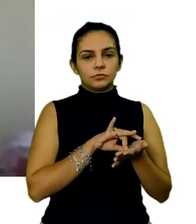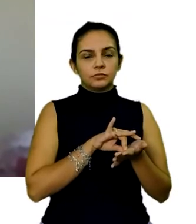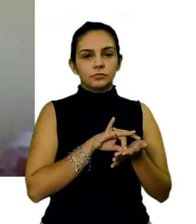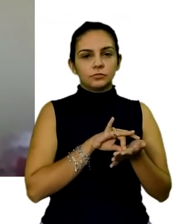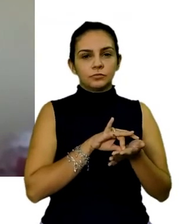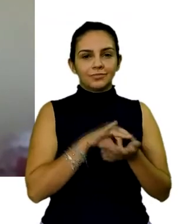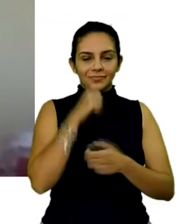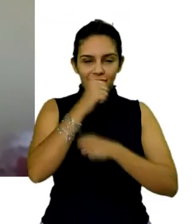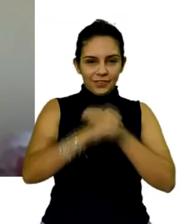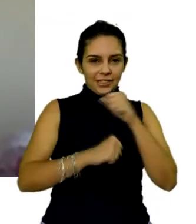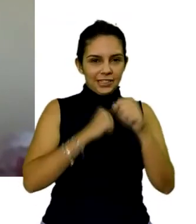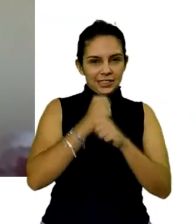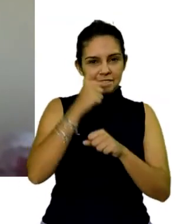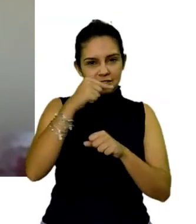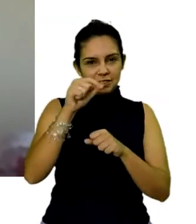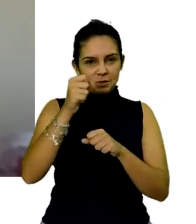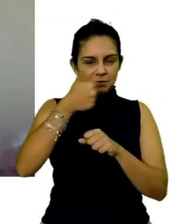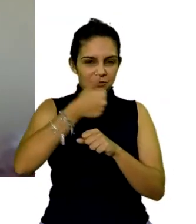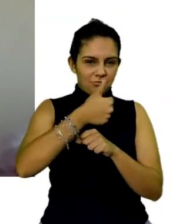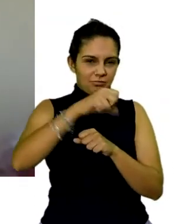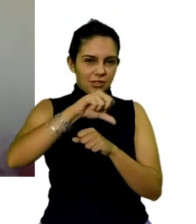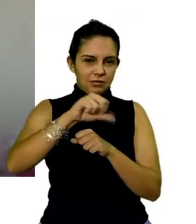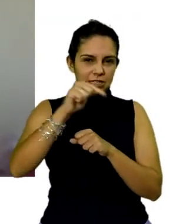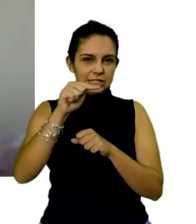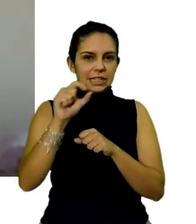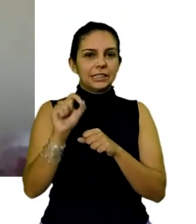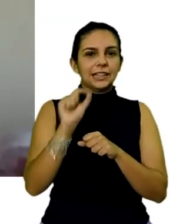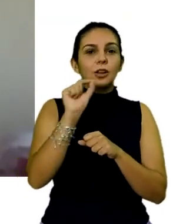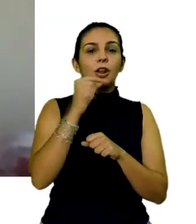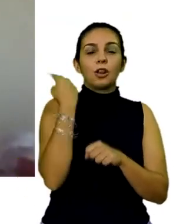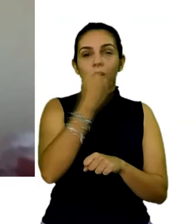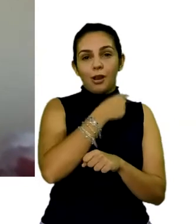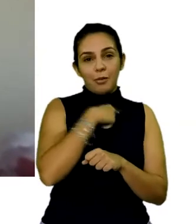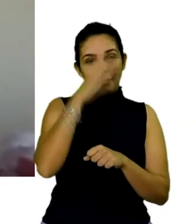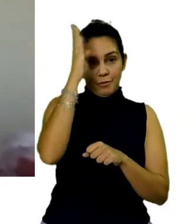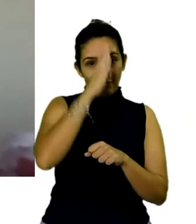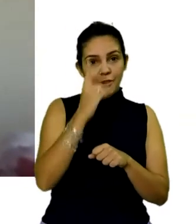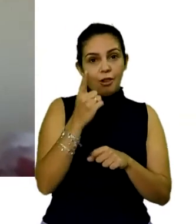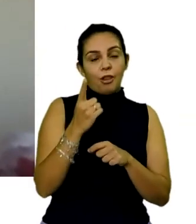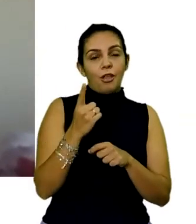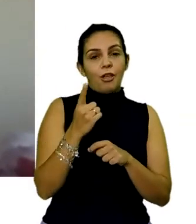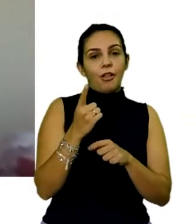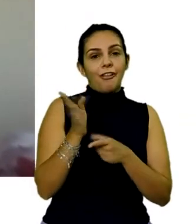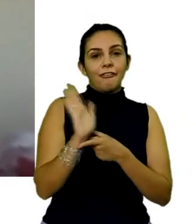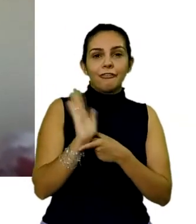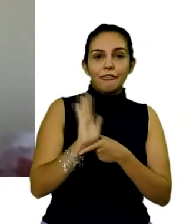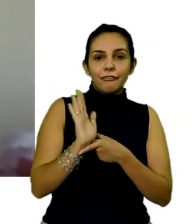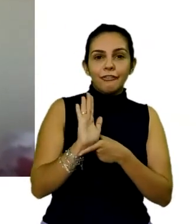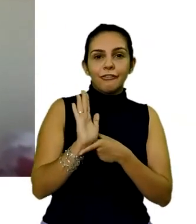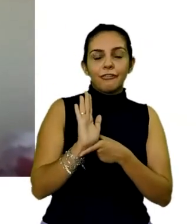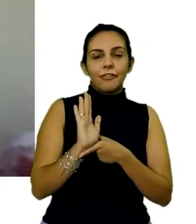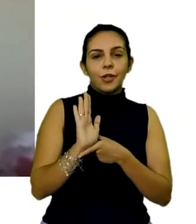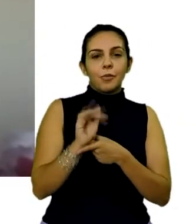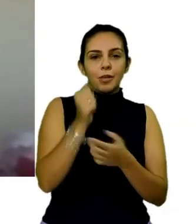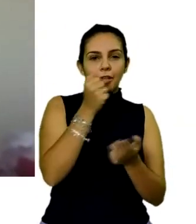até os anos 70, até 1970, o que a gente tinha no Brasil eram filmes. Os editores